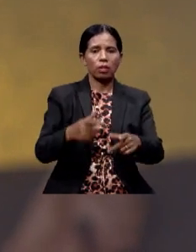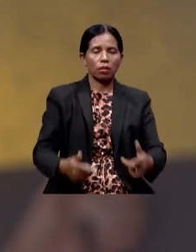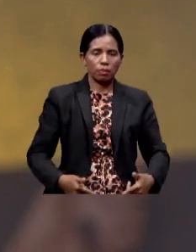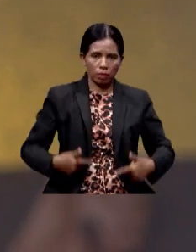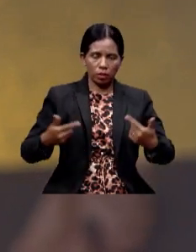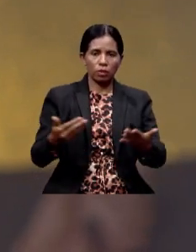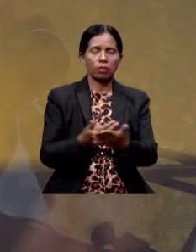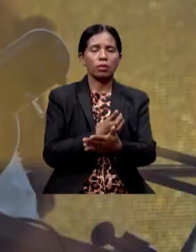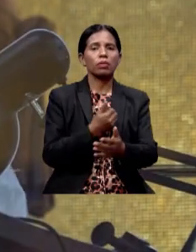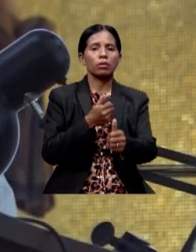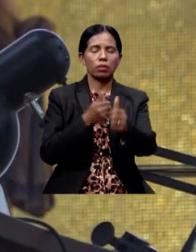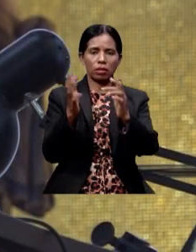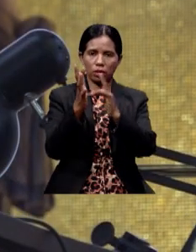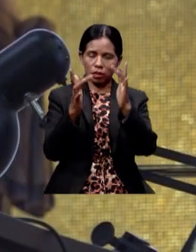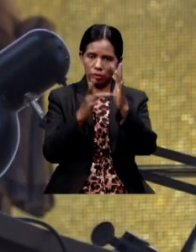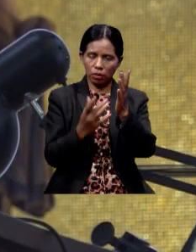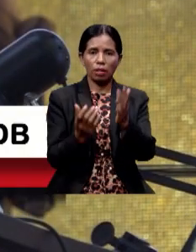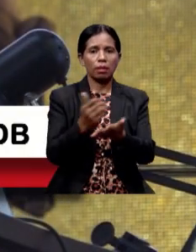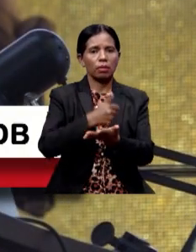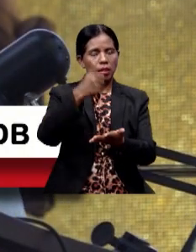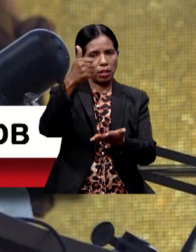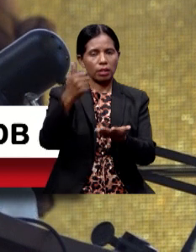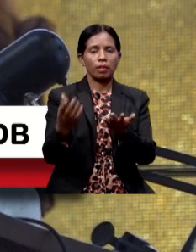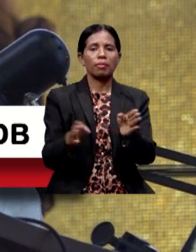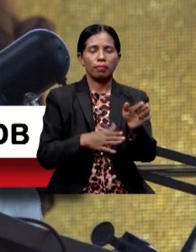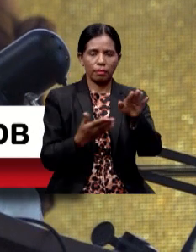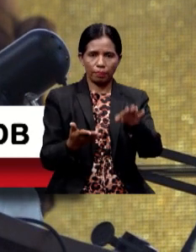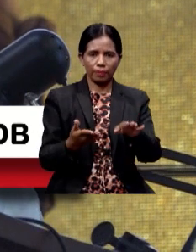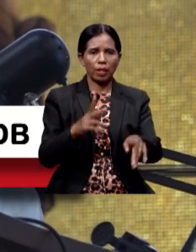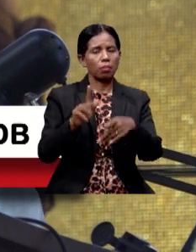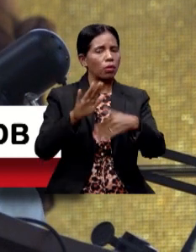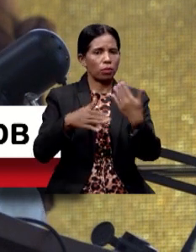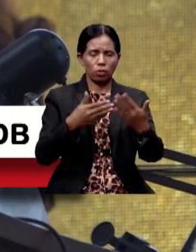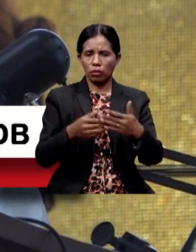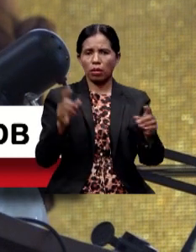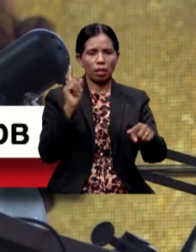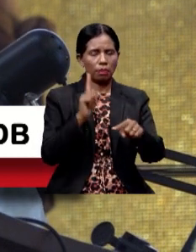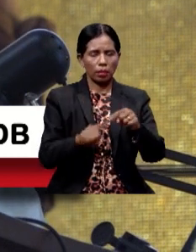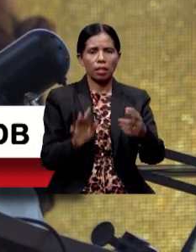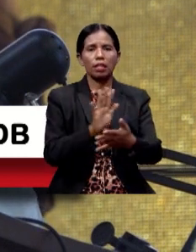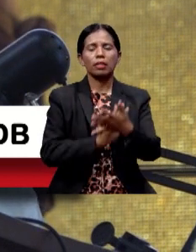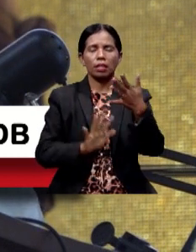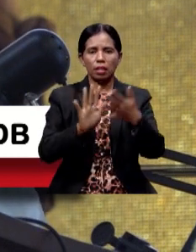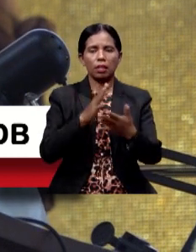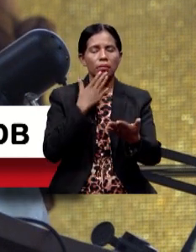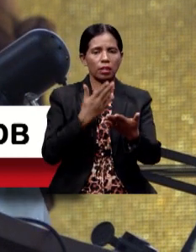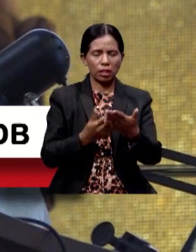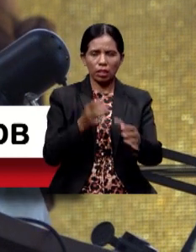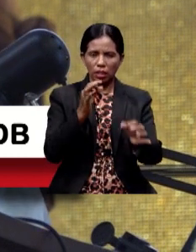unamate. Gina e mahotu nebe ohiloram, la bele celebra di dia Páscoa, cari problema